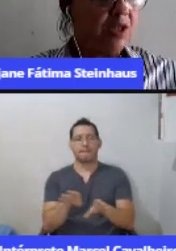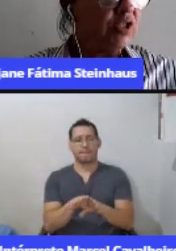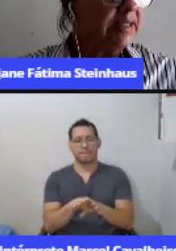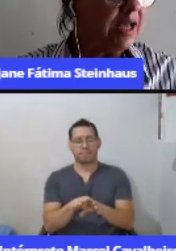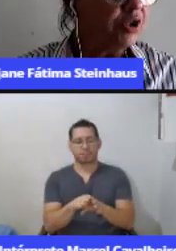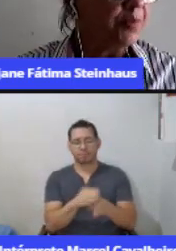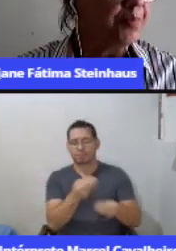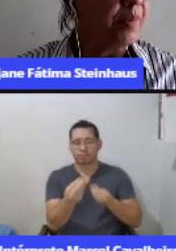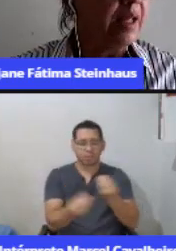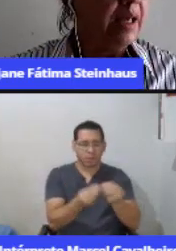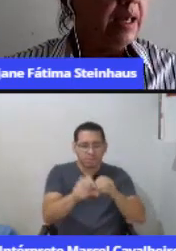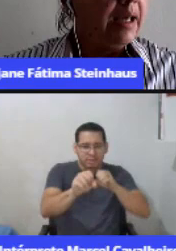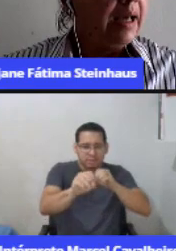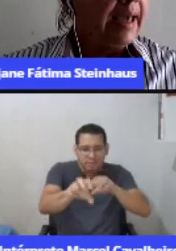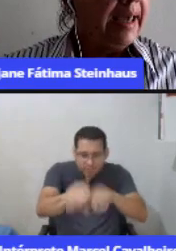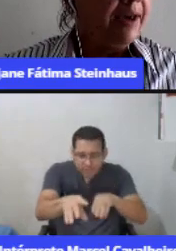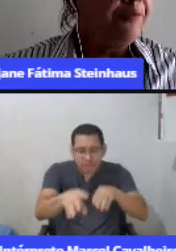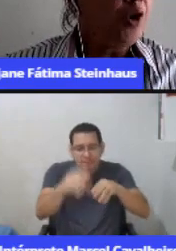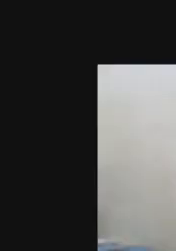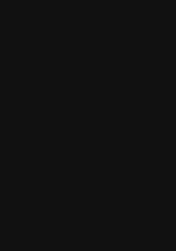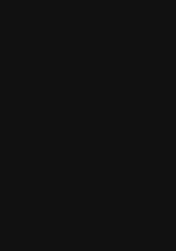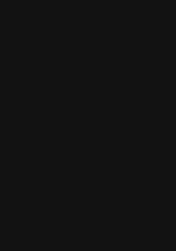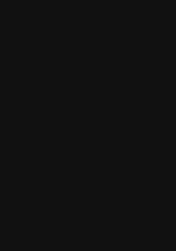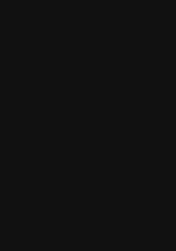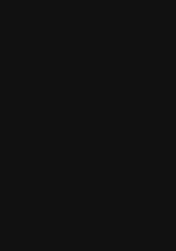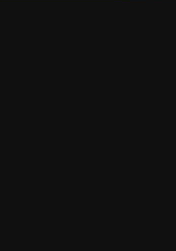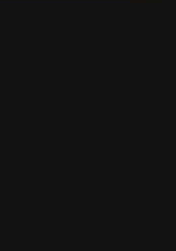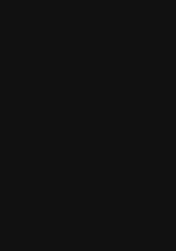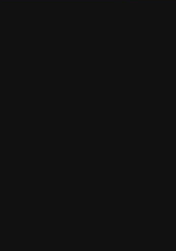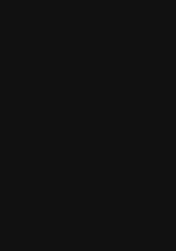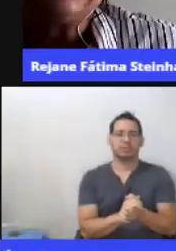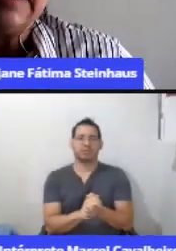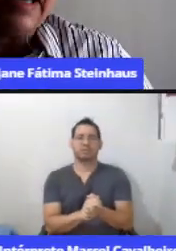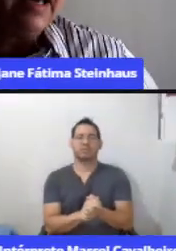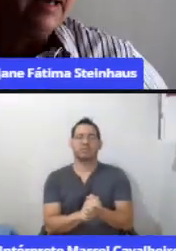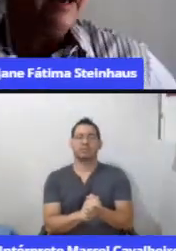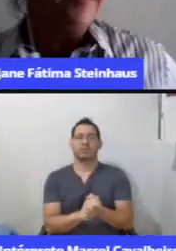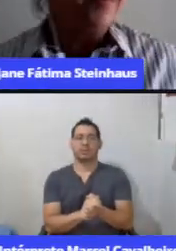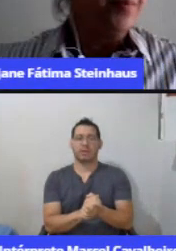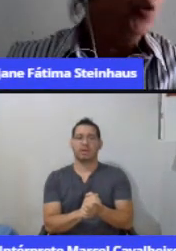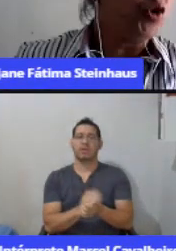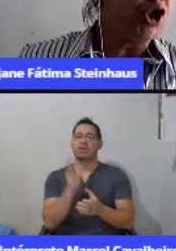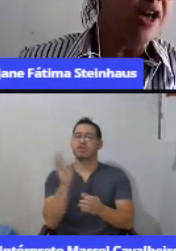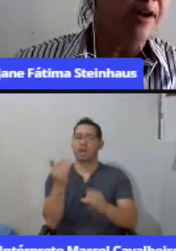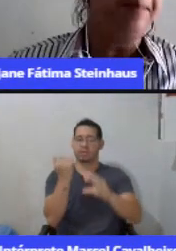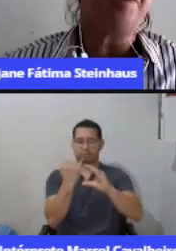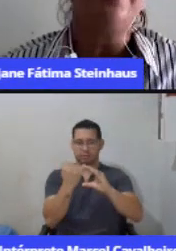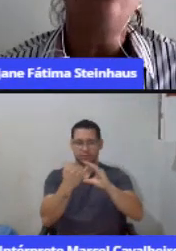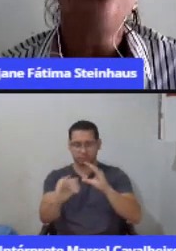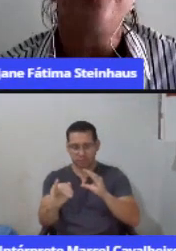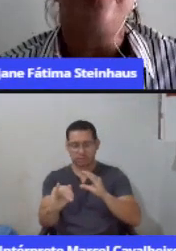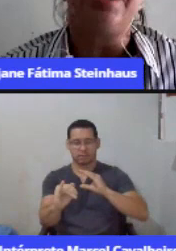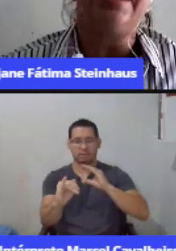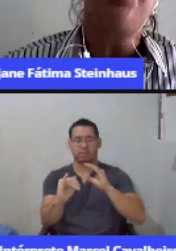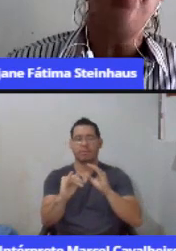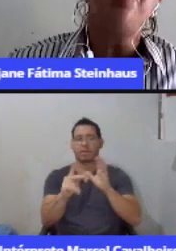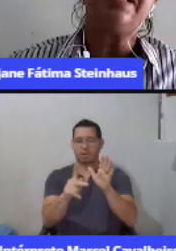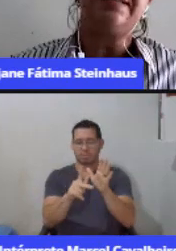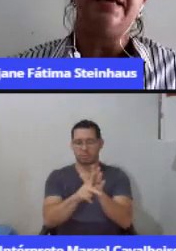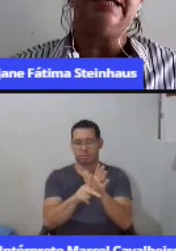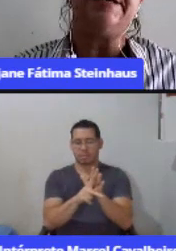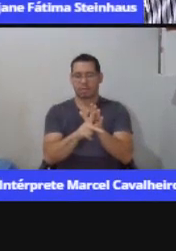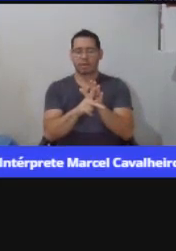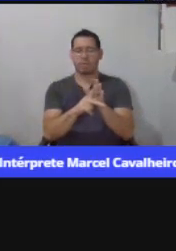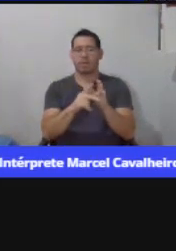ensino e aprendizagem. Foram encaminhadas às escolas, no dia 1º de fevereiro,